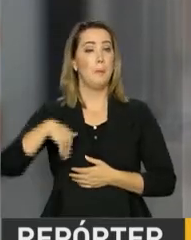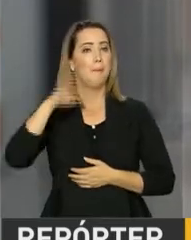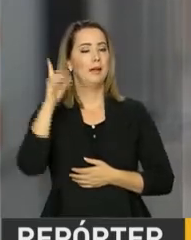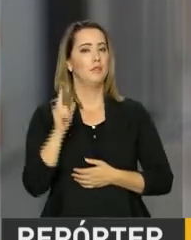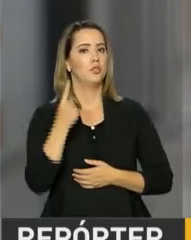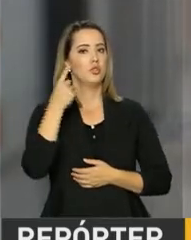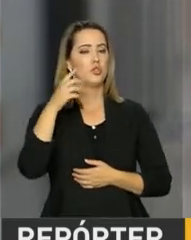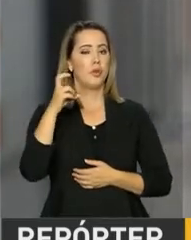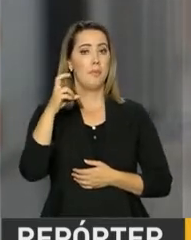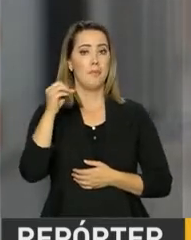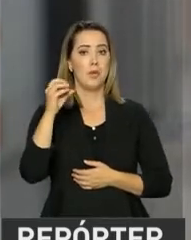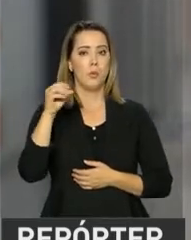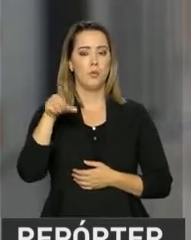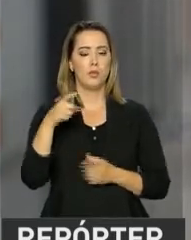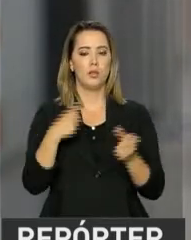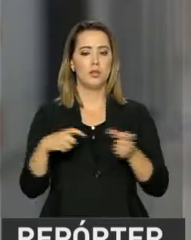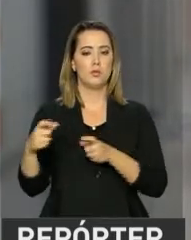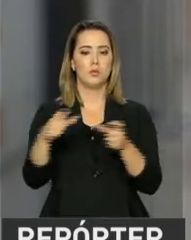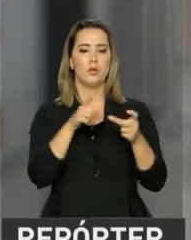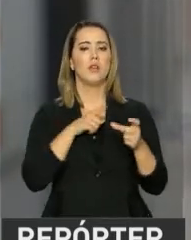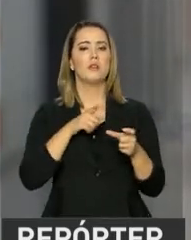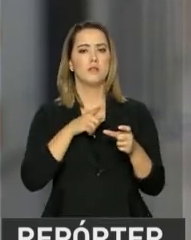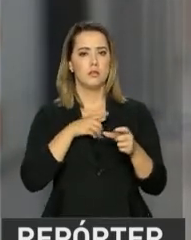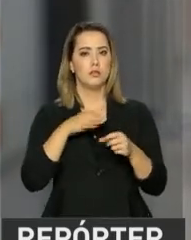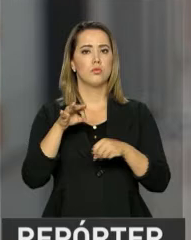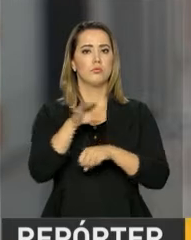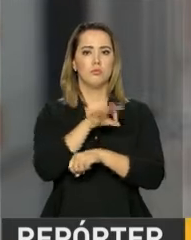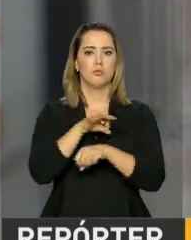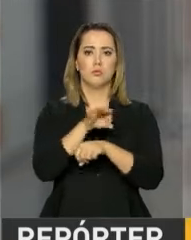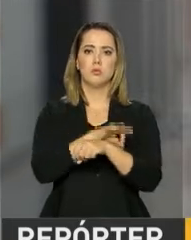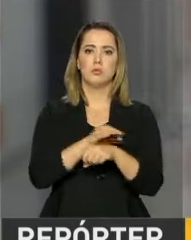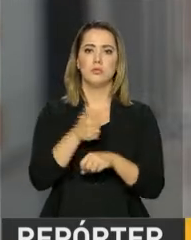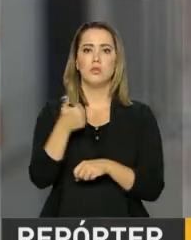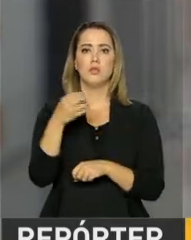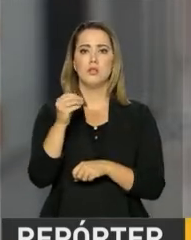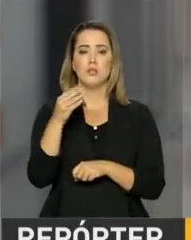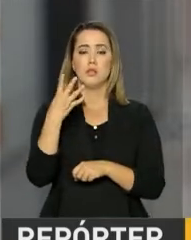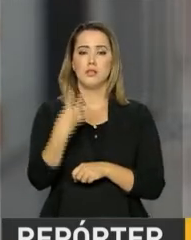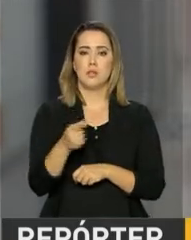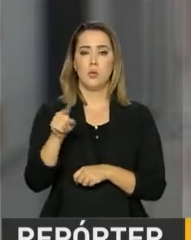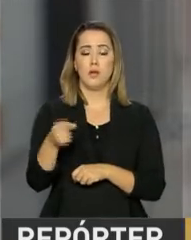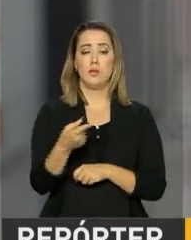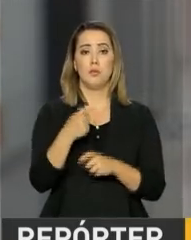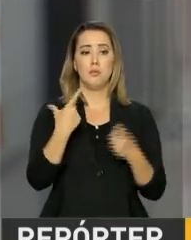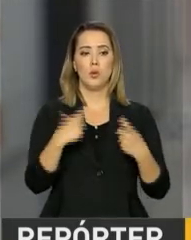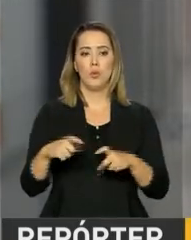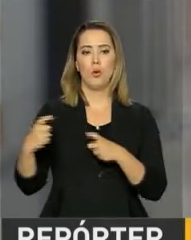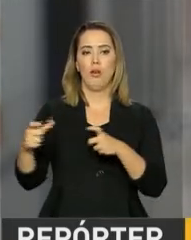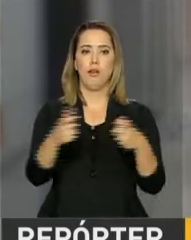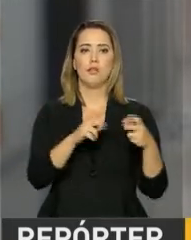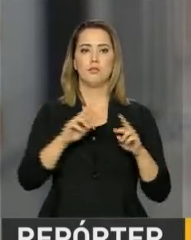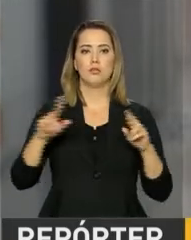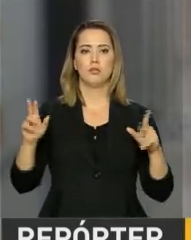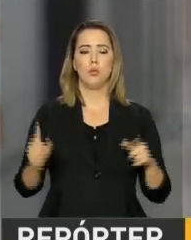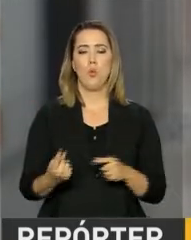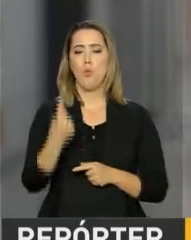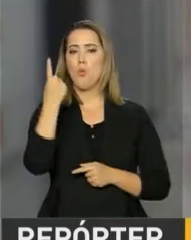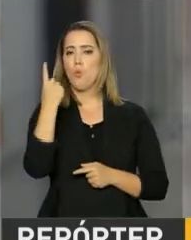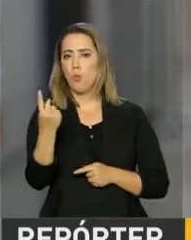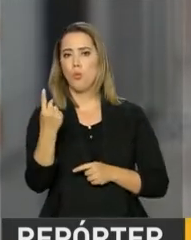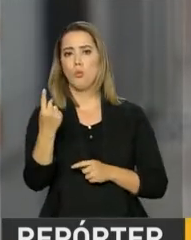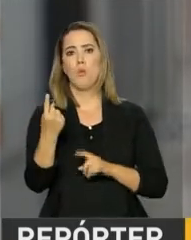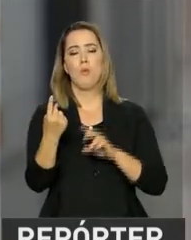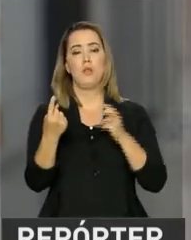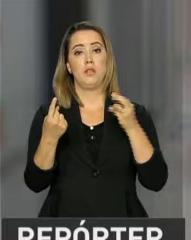de 1.500 focos do aedes aegypti em 104 mil vistorias um em cada três focos do